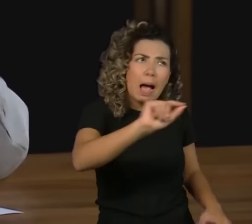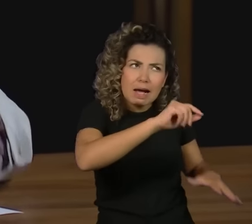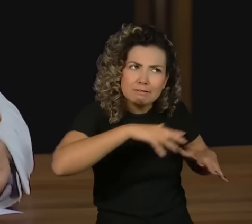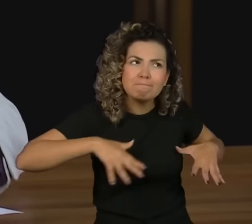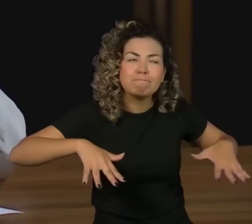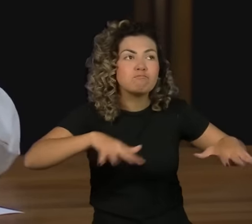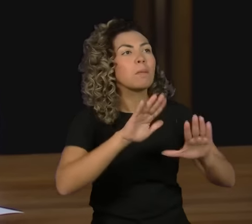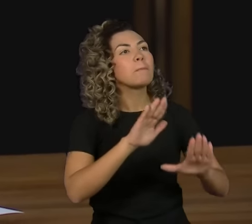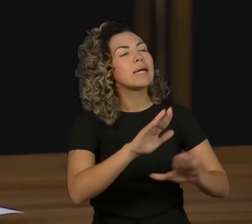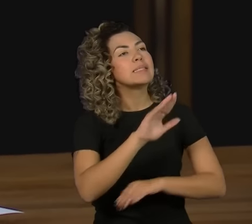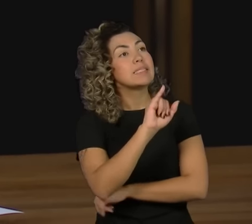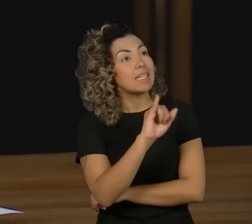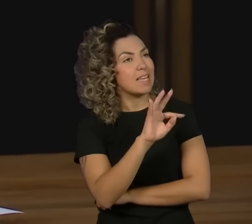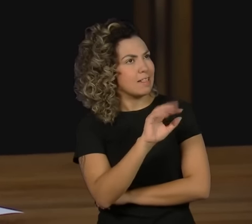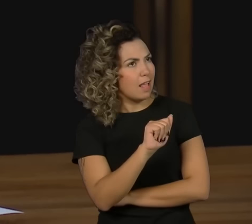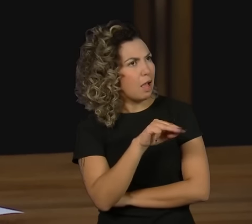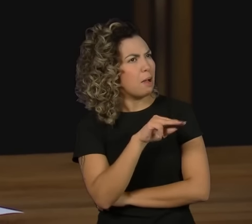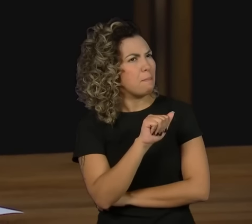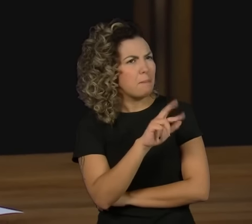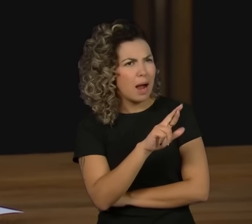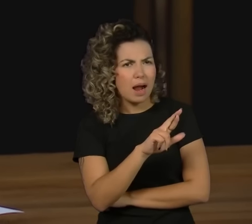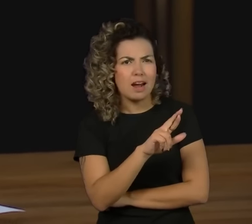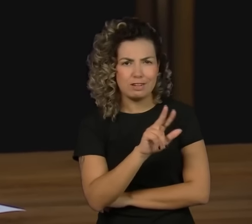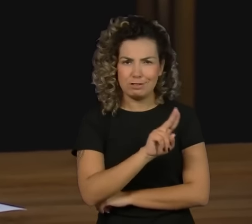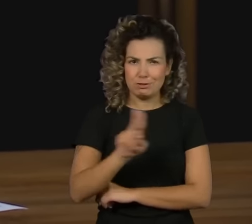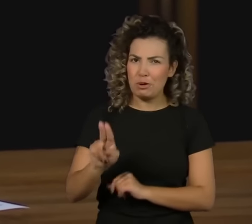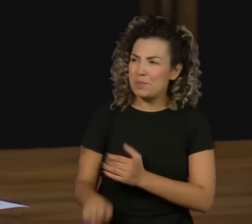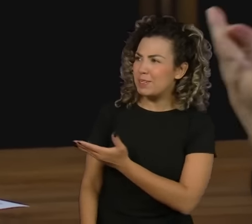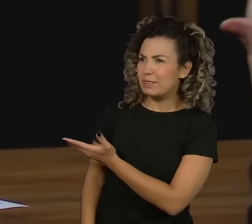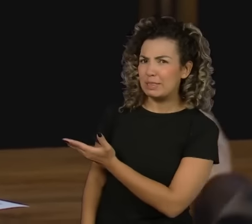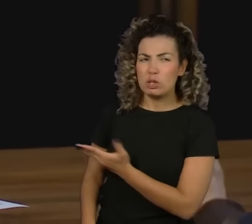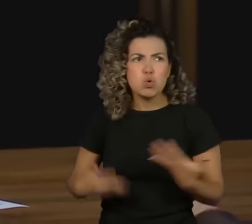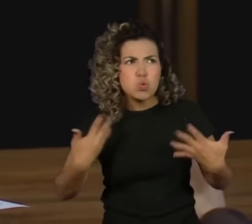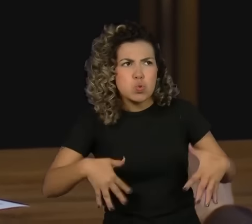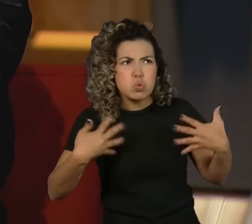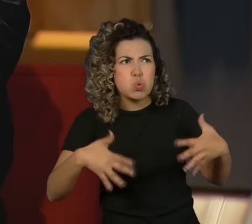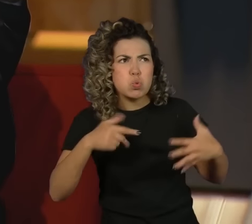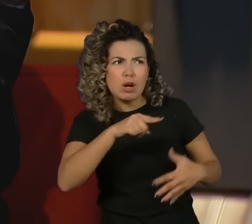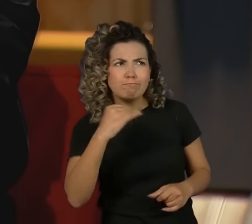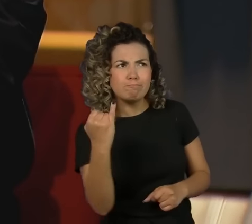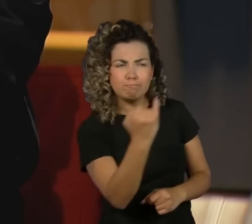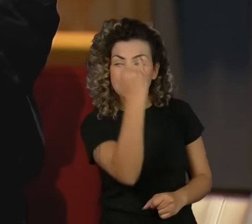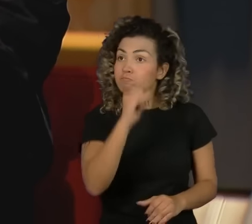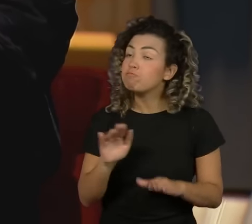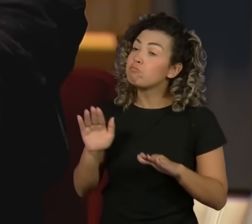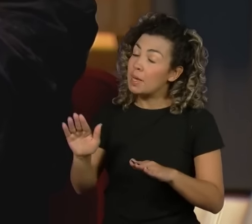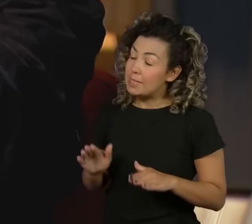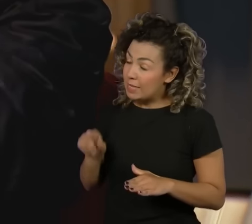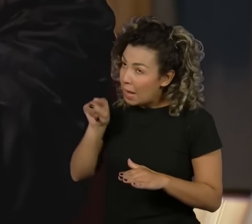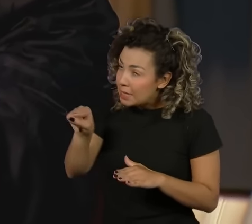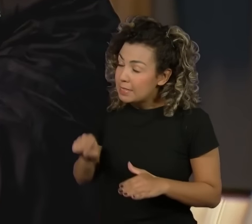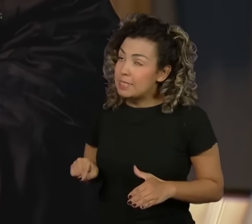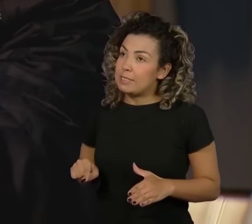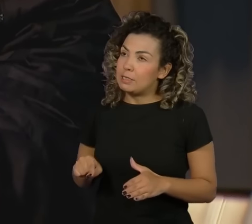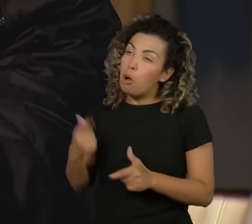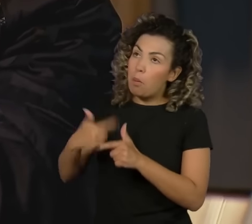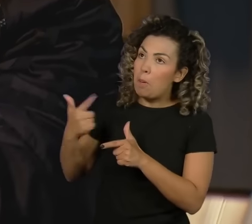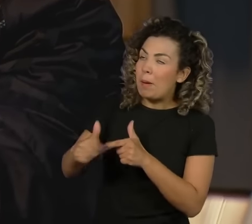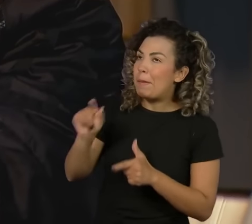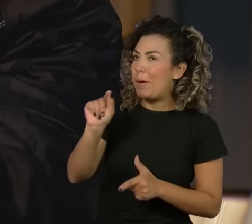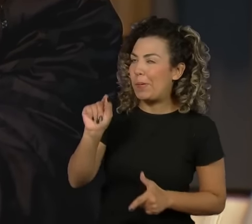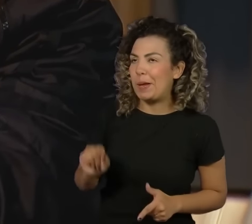o Itamar Assunção é outro cara fundamental. E eles tinham esse grande problema. Eles